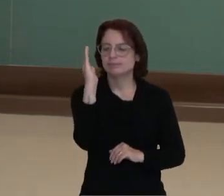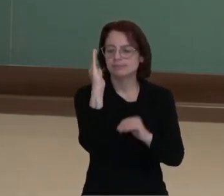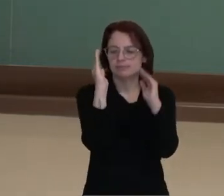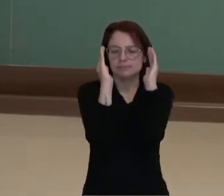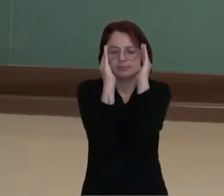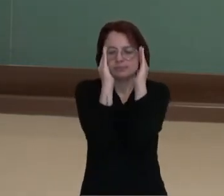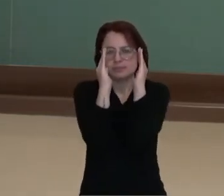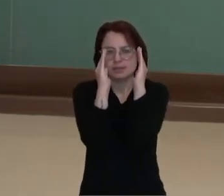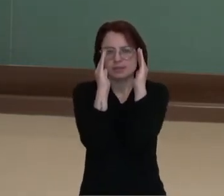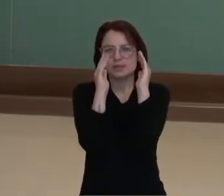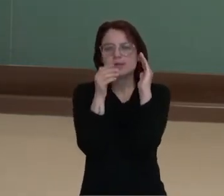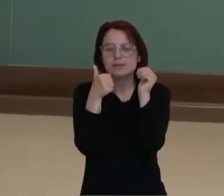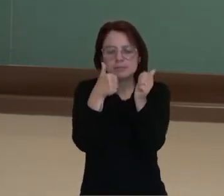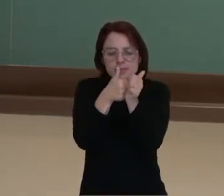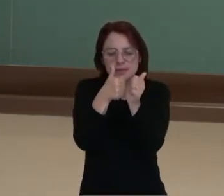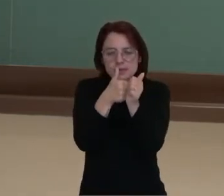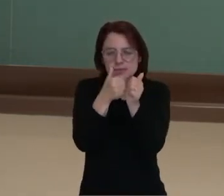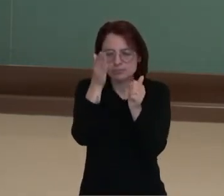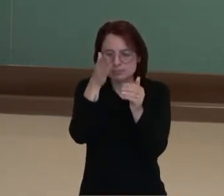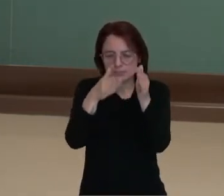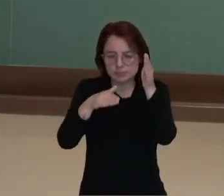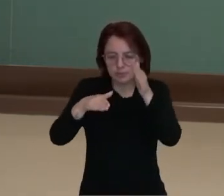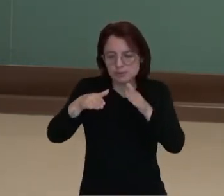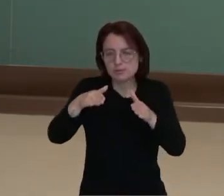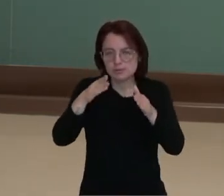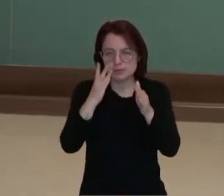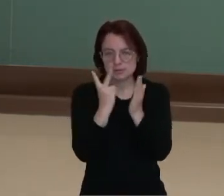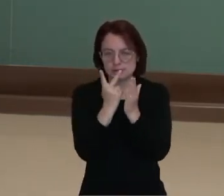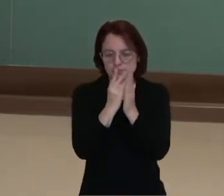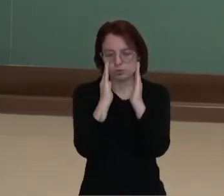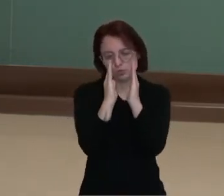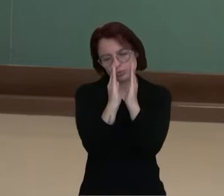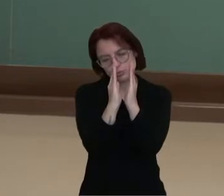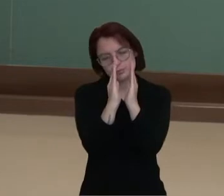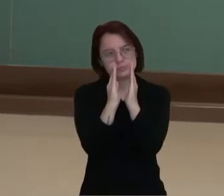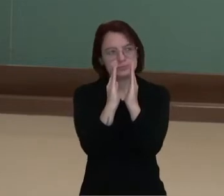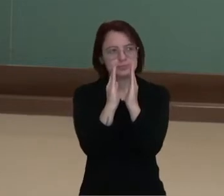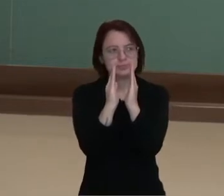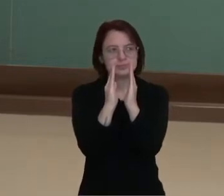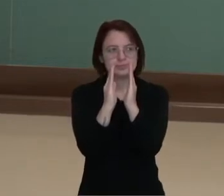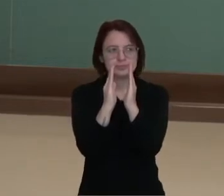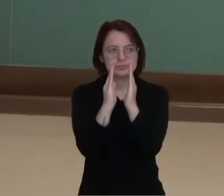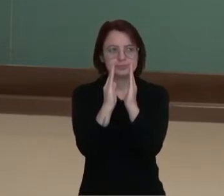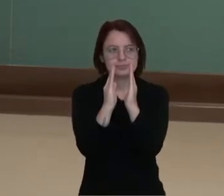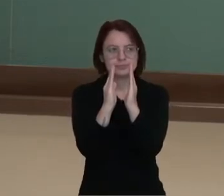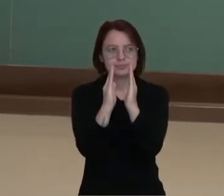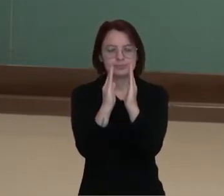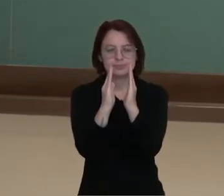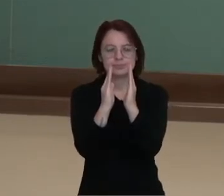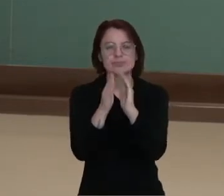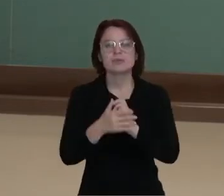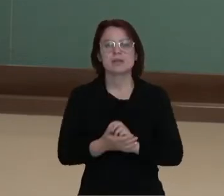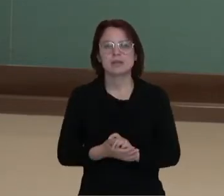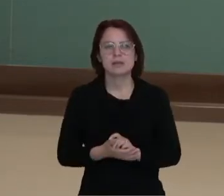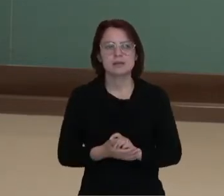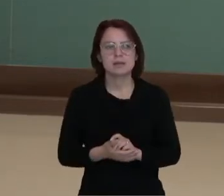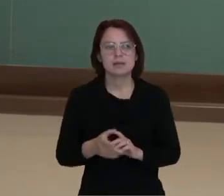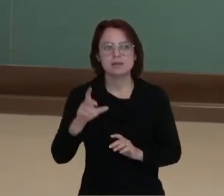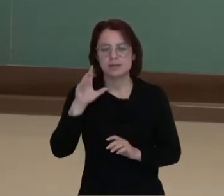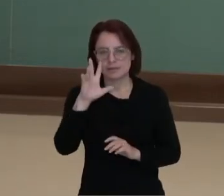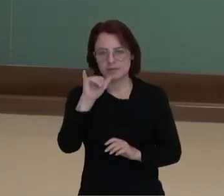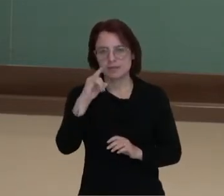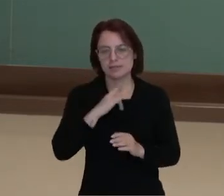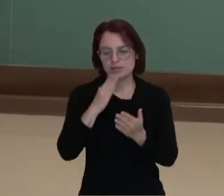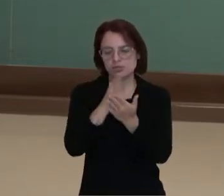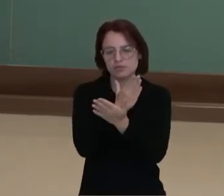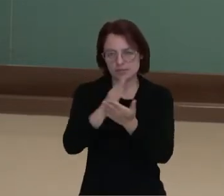então eles vão ficar um do ladinho do outro lá no polo equatorial da célula, para que ocorra a divisão. Então